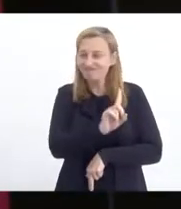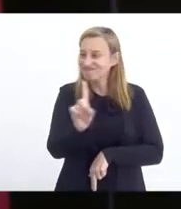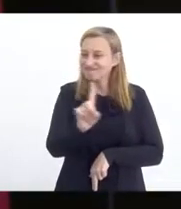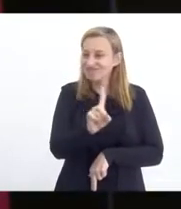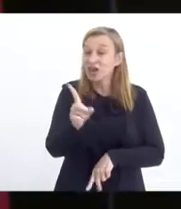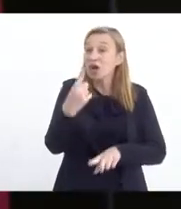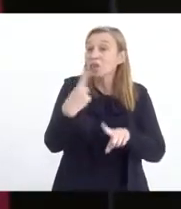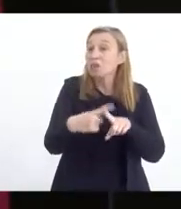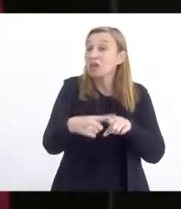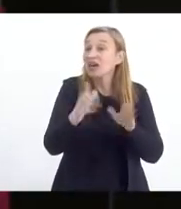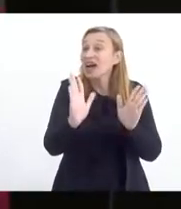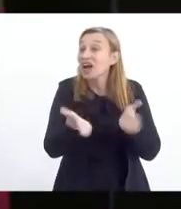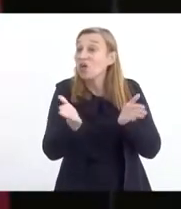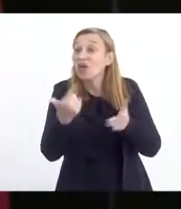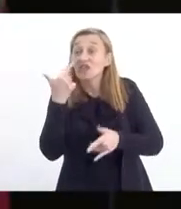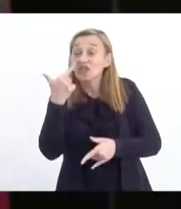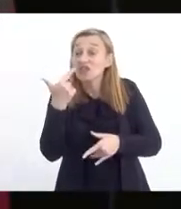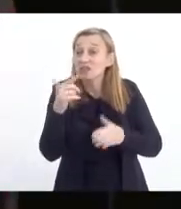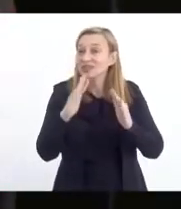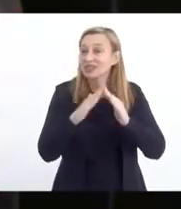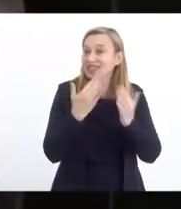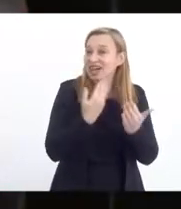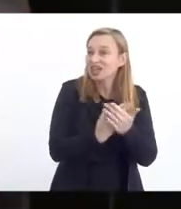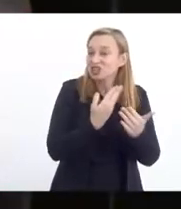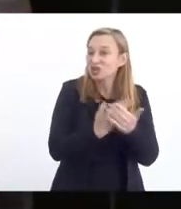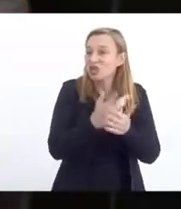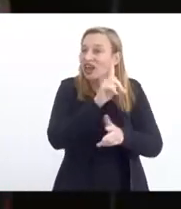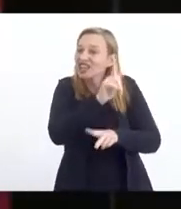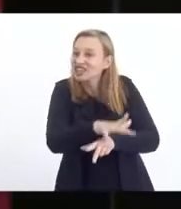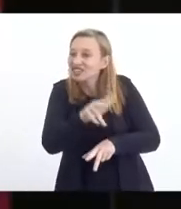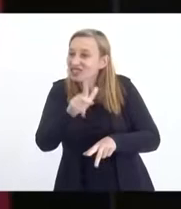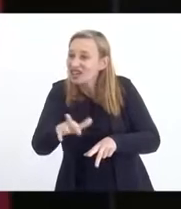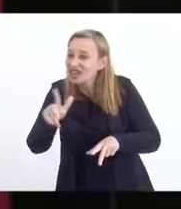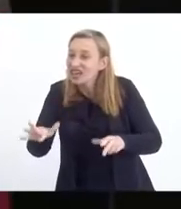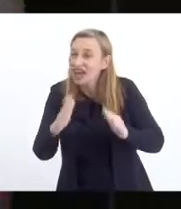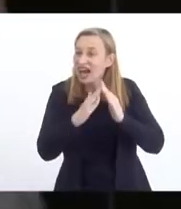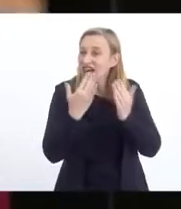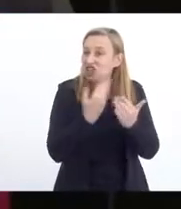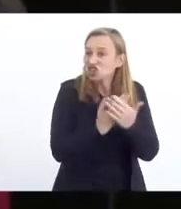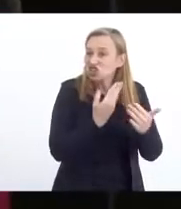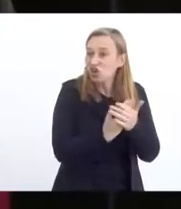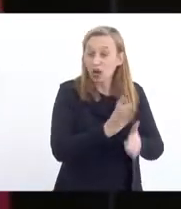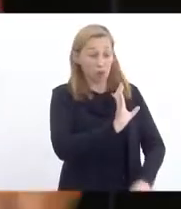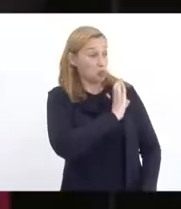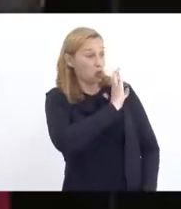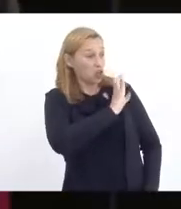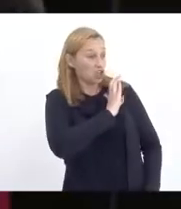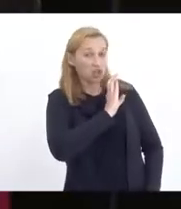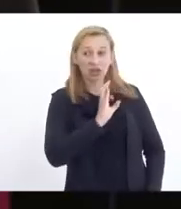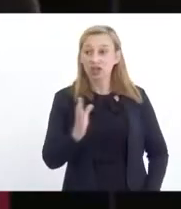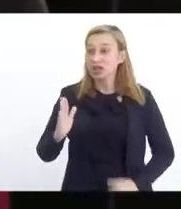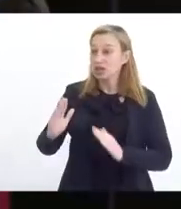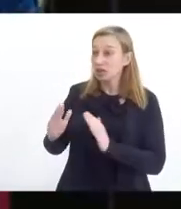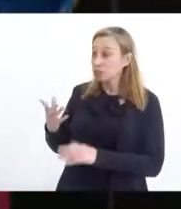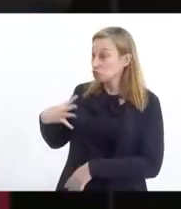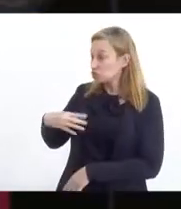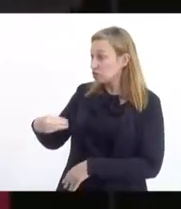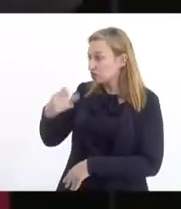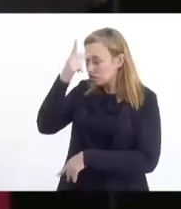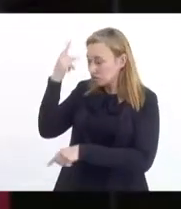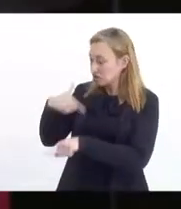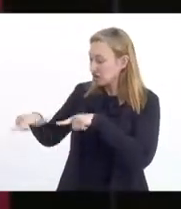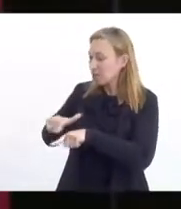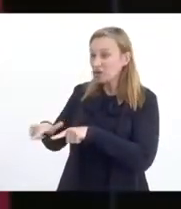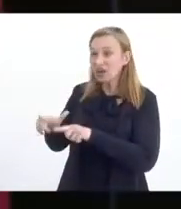porque agora nós vimos que as escolas são muito diferentes. A escola para os ricos é uma, e para o filho dos trabalhadores é